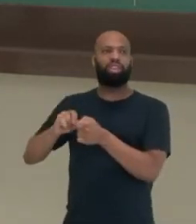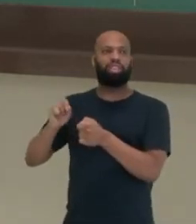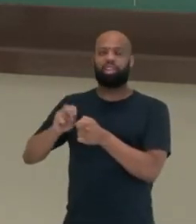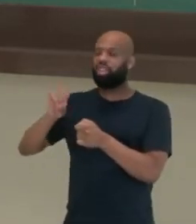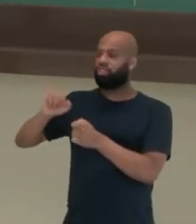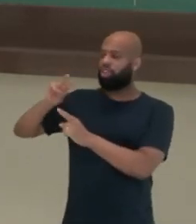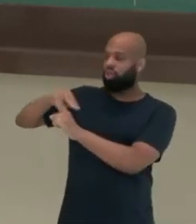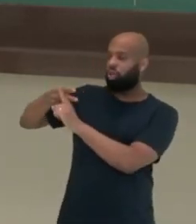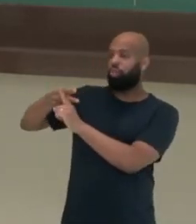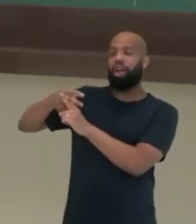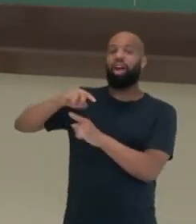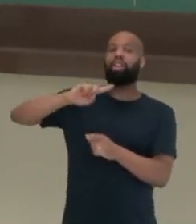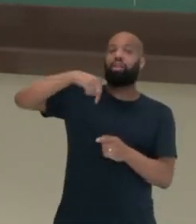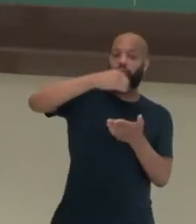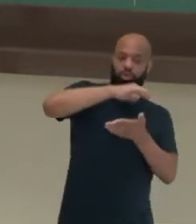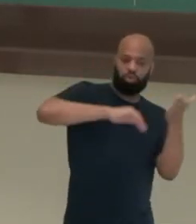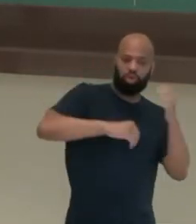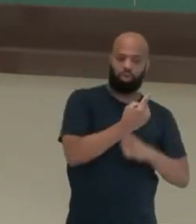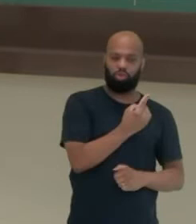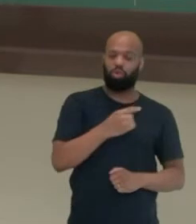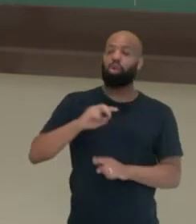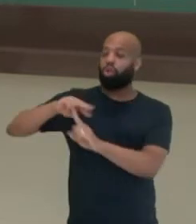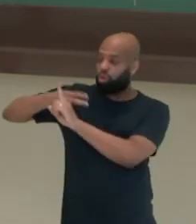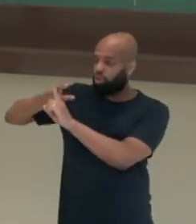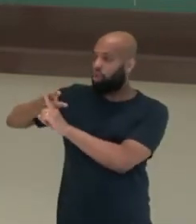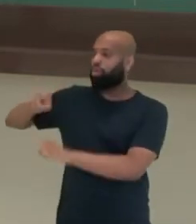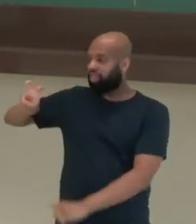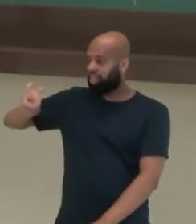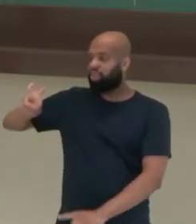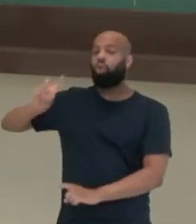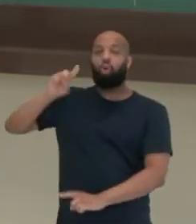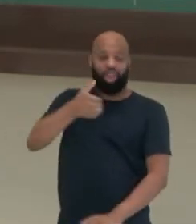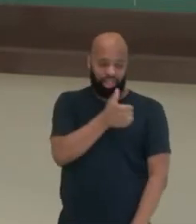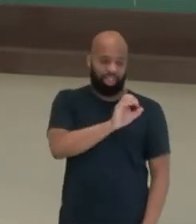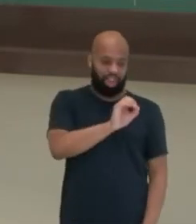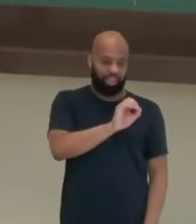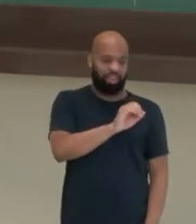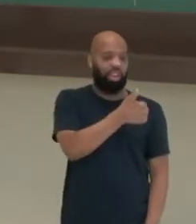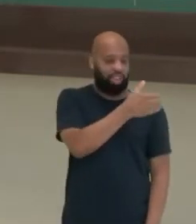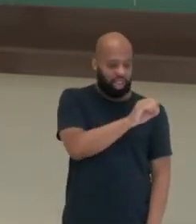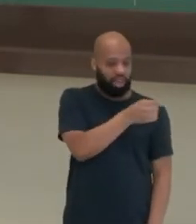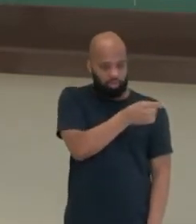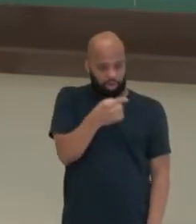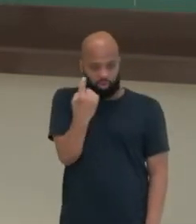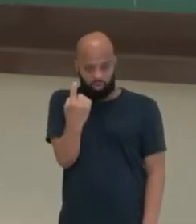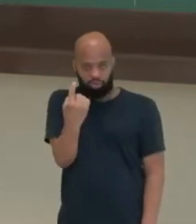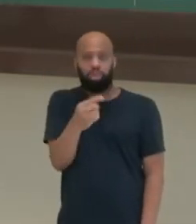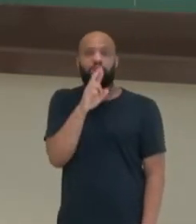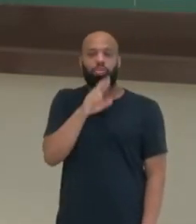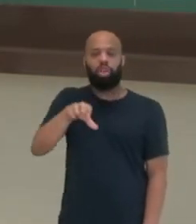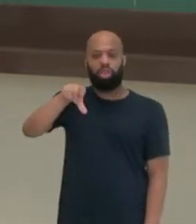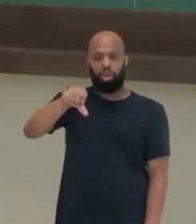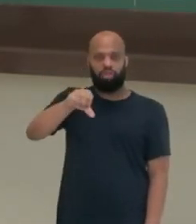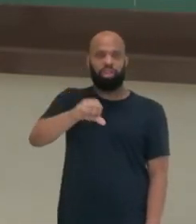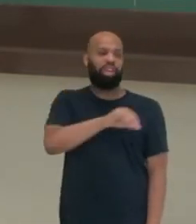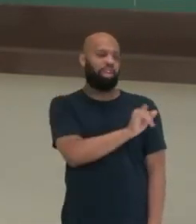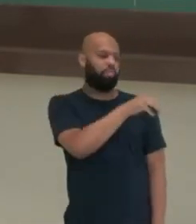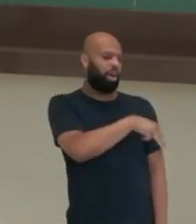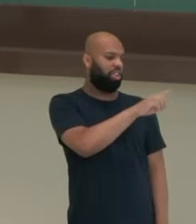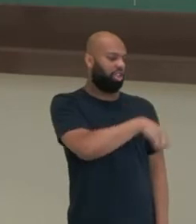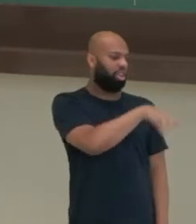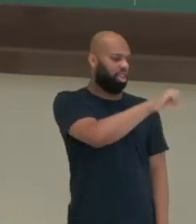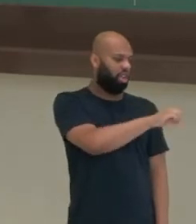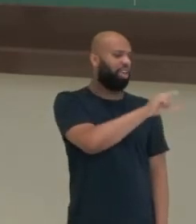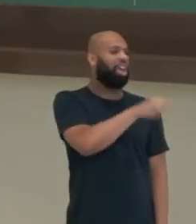Dobra e subtrai 1. O dobro de 5, 10. 10 menos 1, 9. Então, se eu colocar o